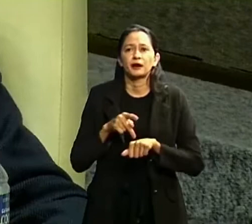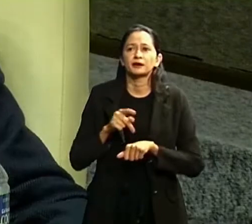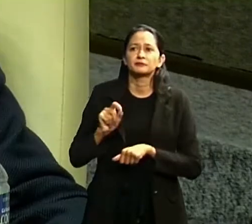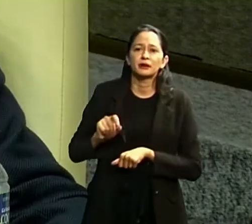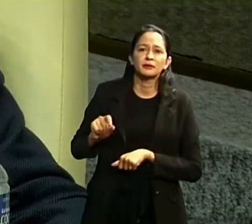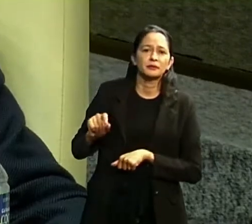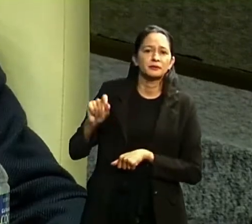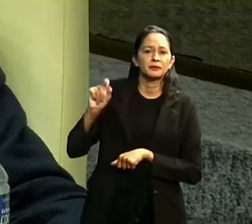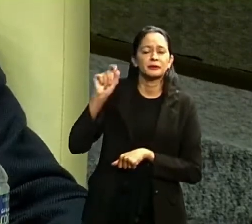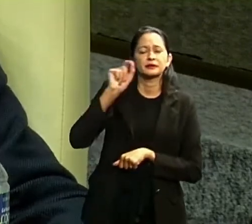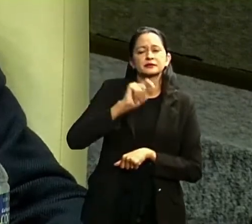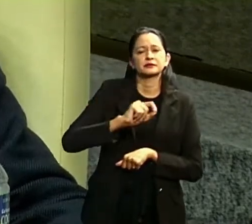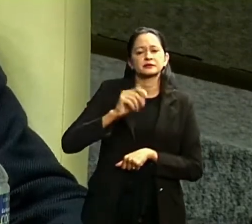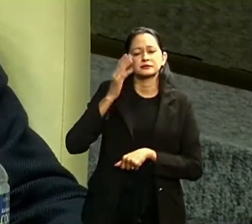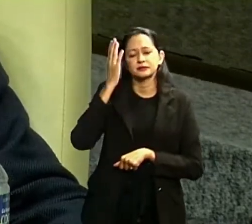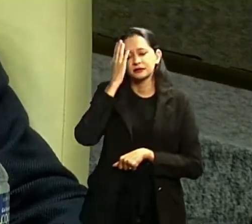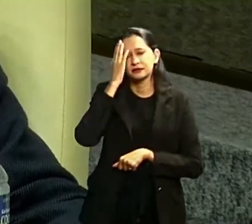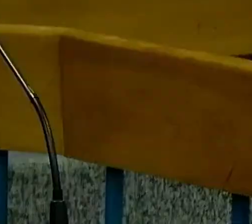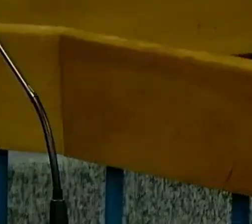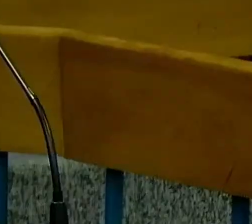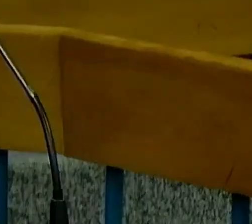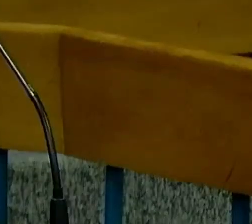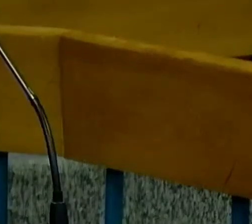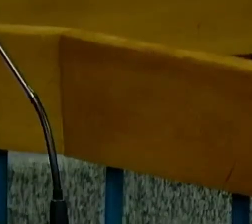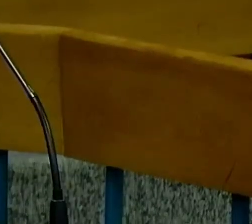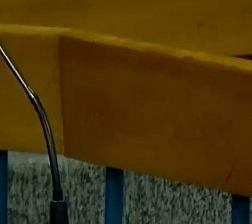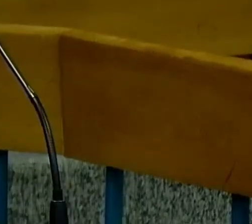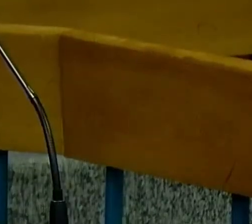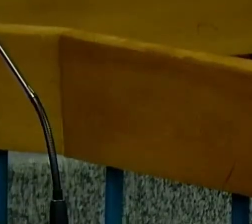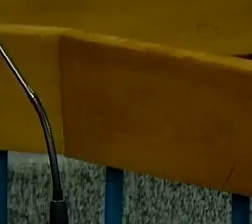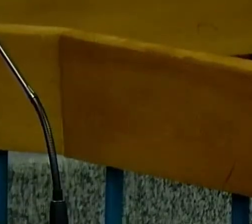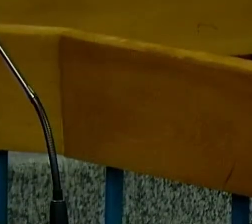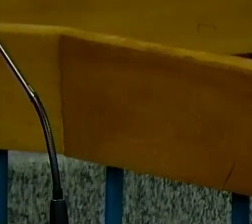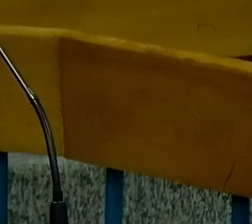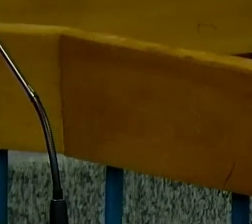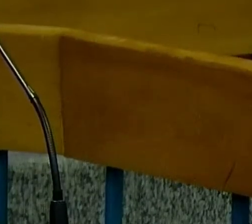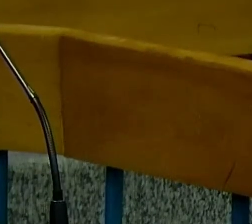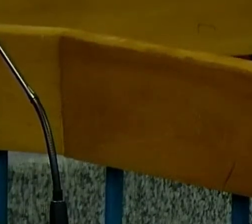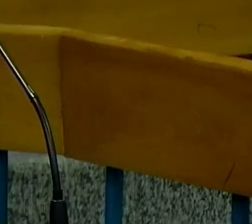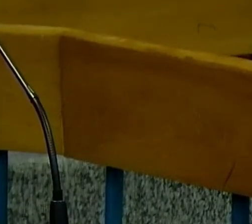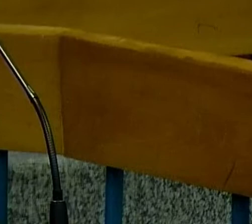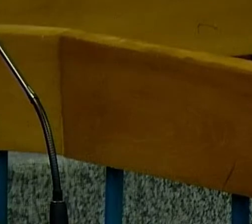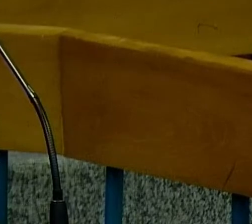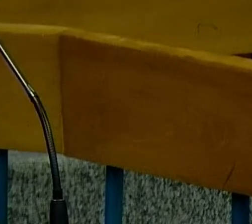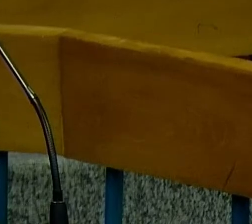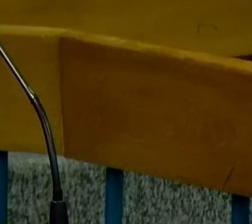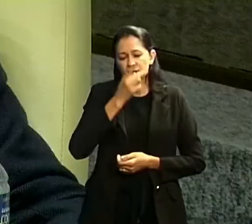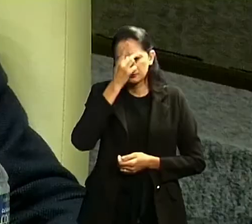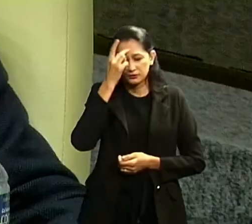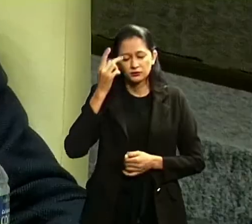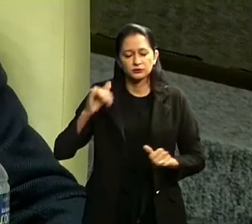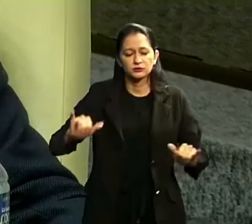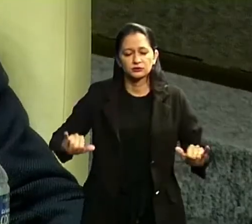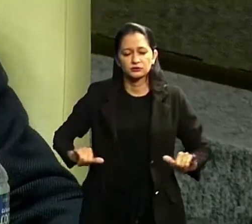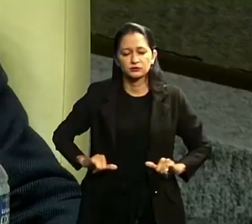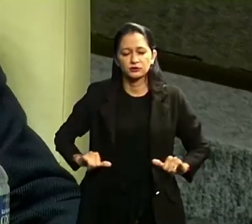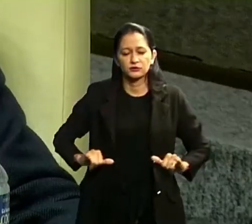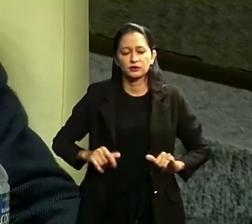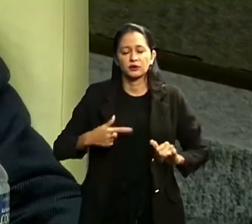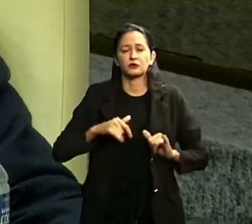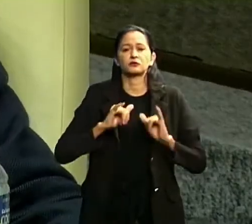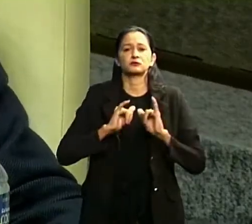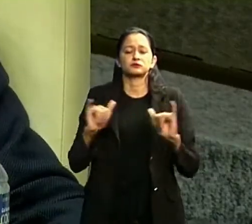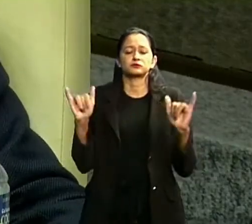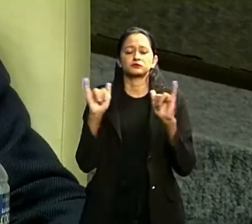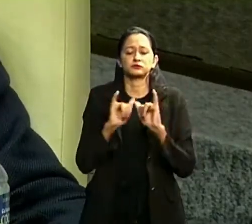que eu não sei? Eu sei. Nós vivemos num país racista, que as minorias sofrem. Mas eu não vou ficar divulgando isso,